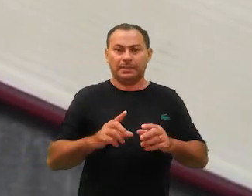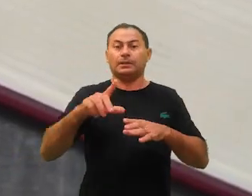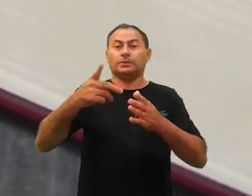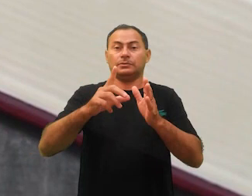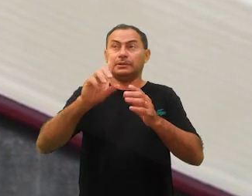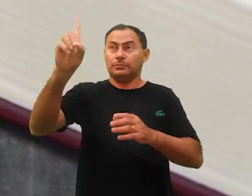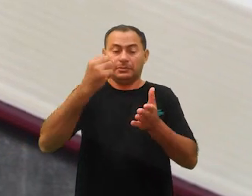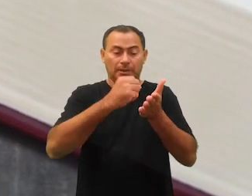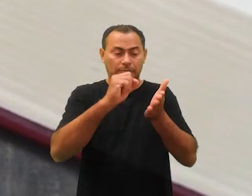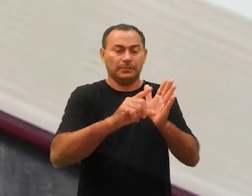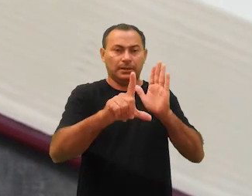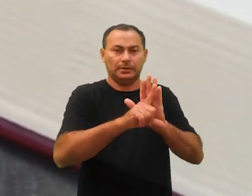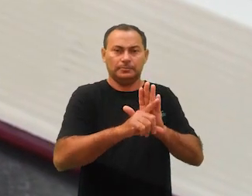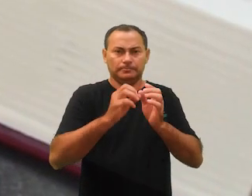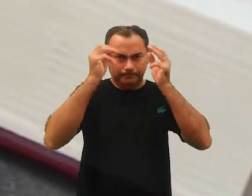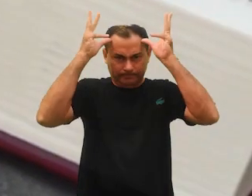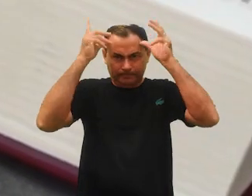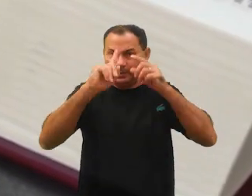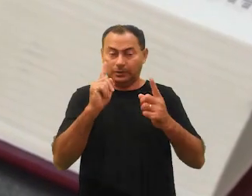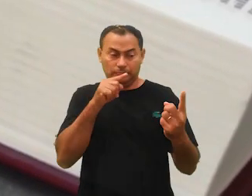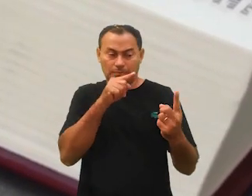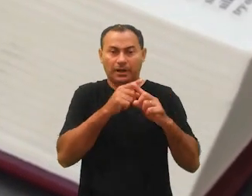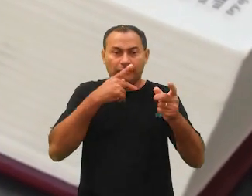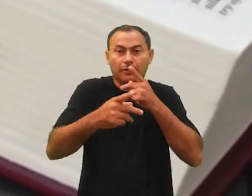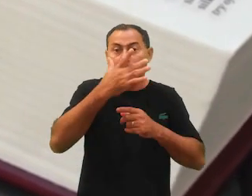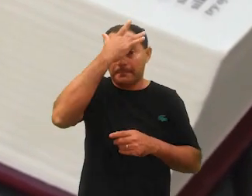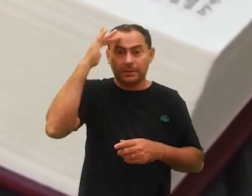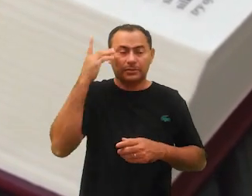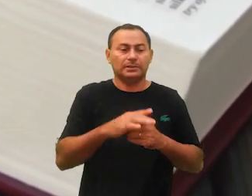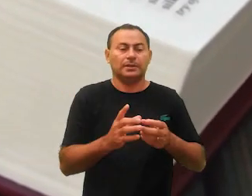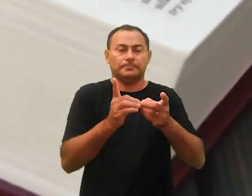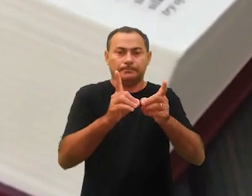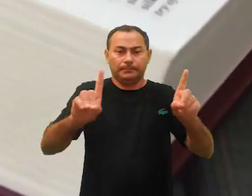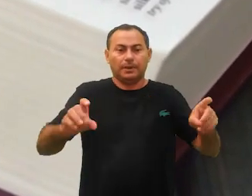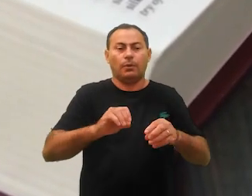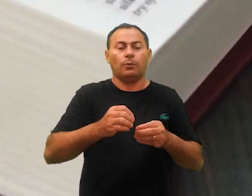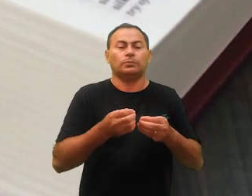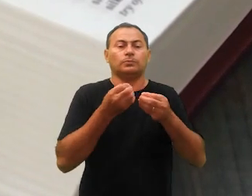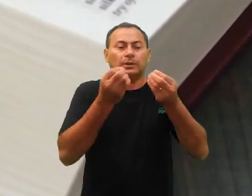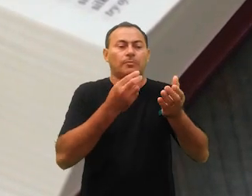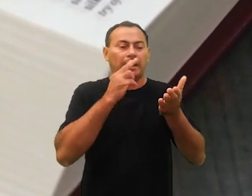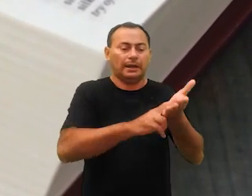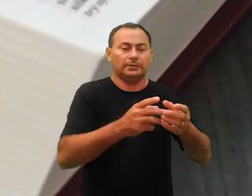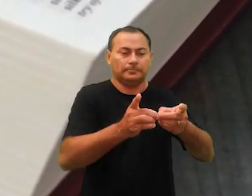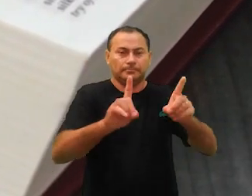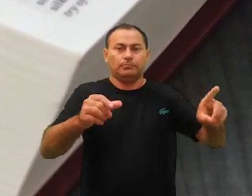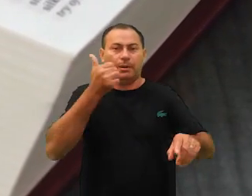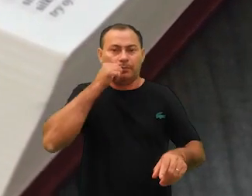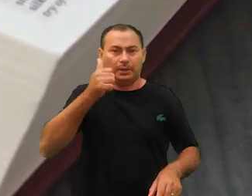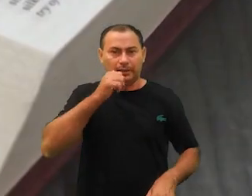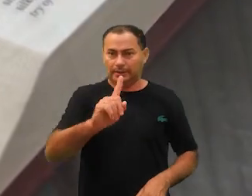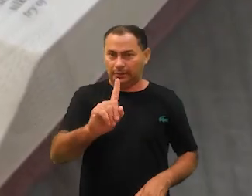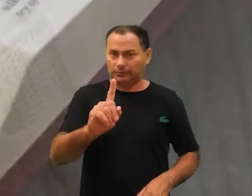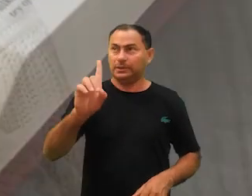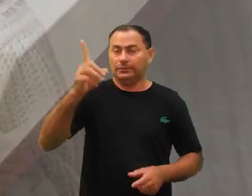Deus escreveu a lei através de Moisés, não teve a intenção de dizer que uma pessoa deveria se divorciar ou dar a carta de divórcio para sua